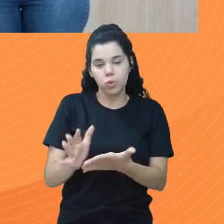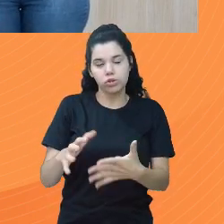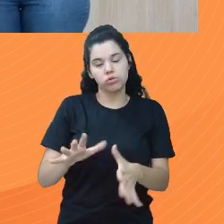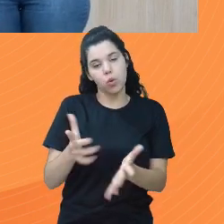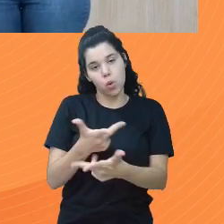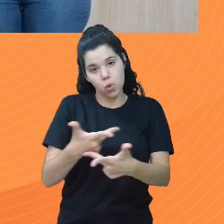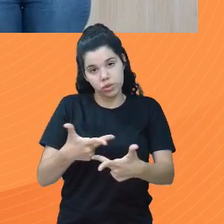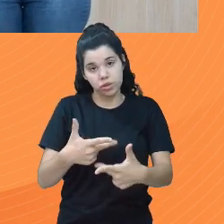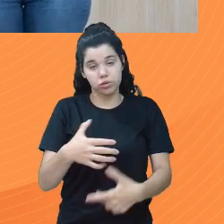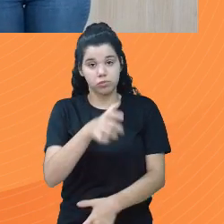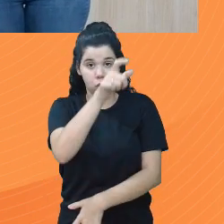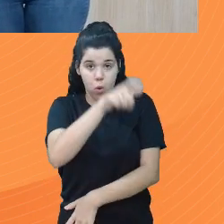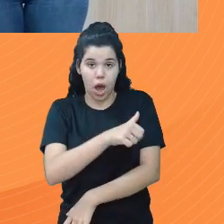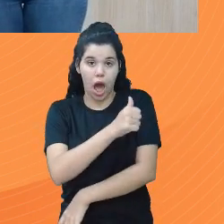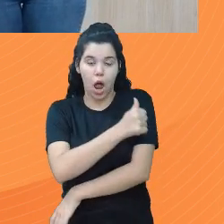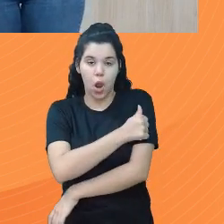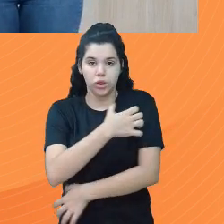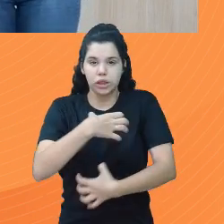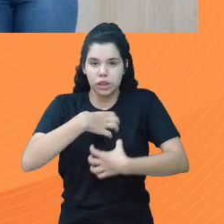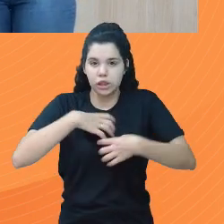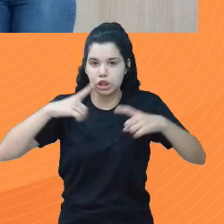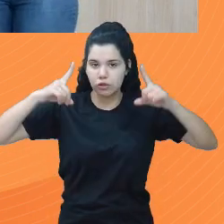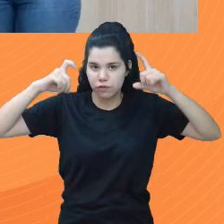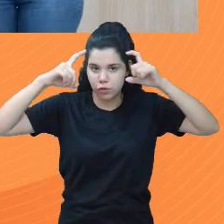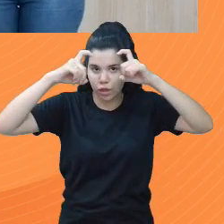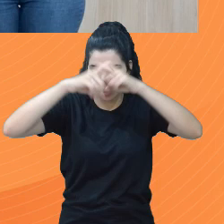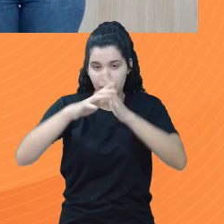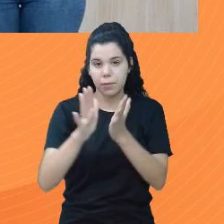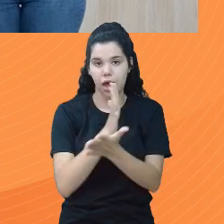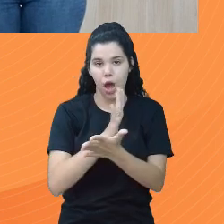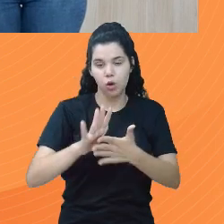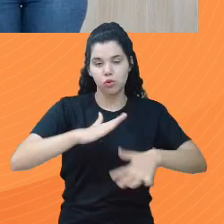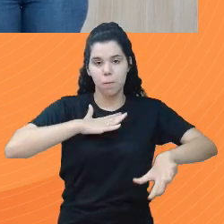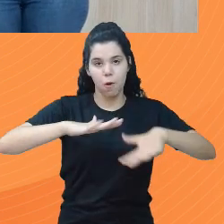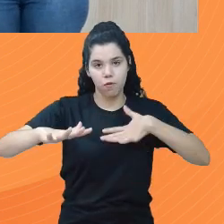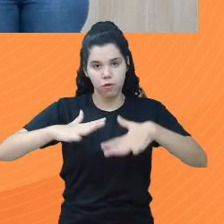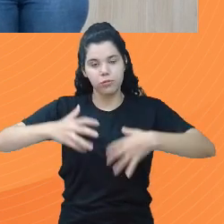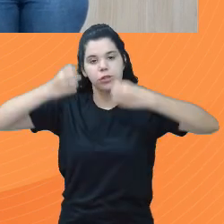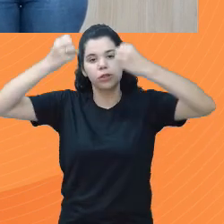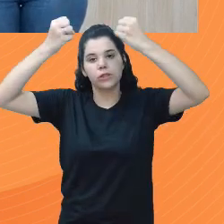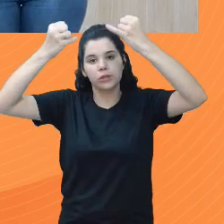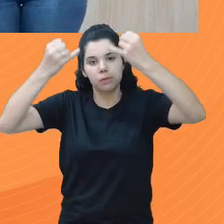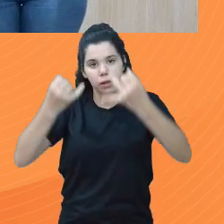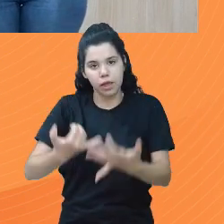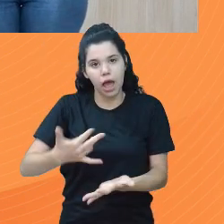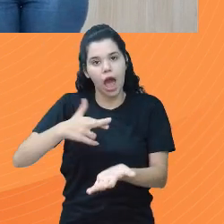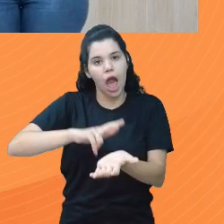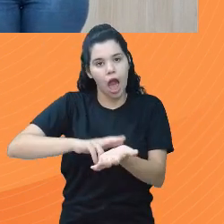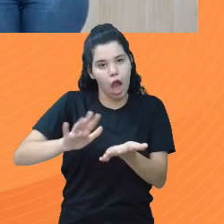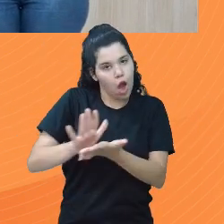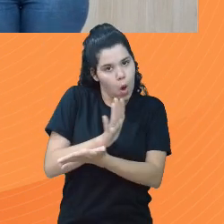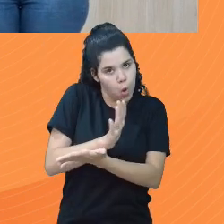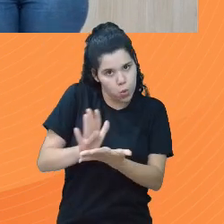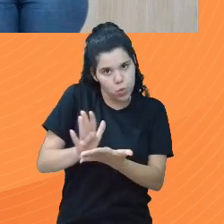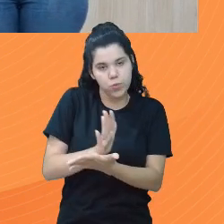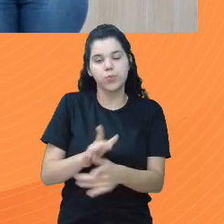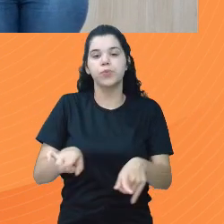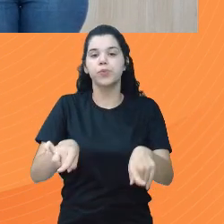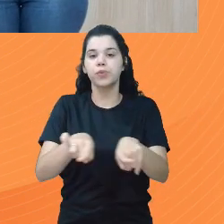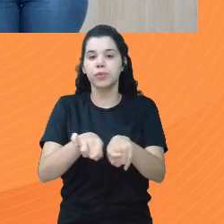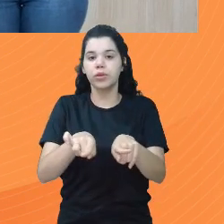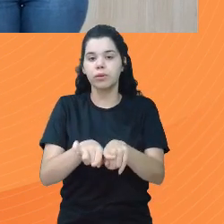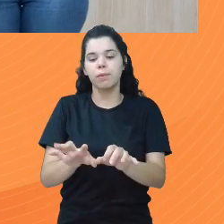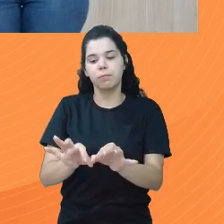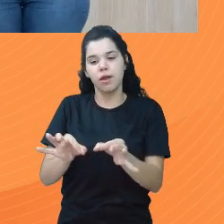dificuldades, explicar alguns movimentos, entender alguns ritmos e explicar isso, né, para